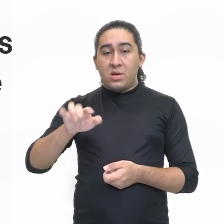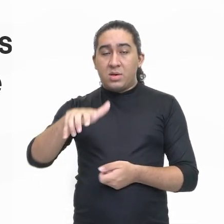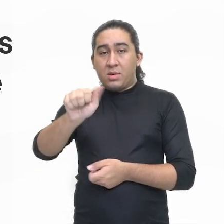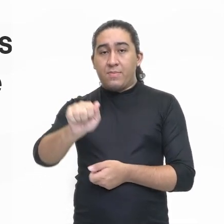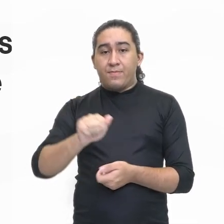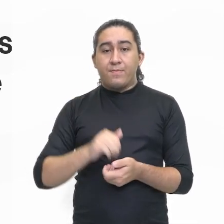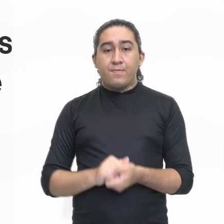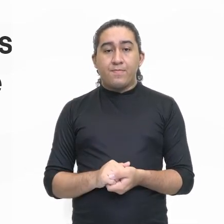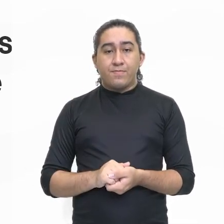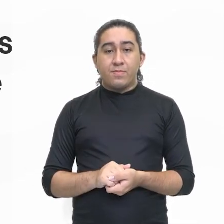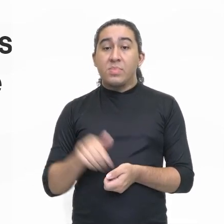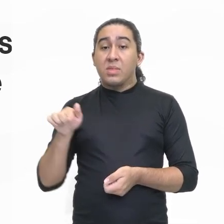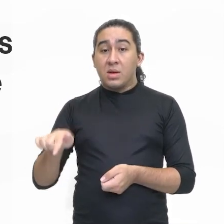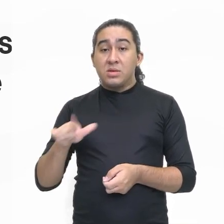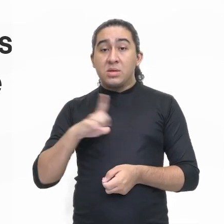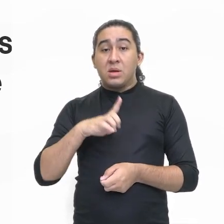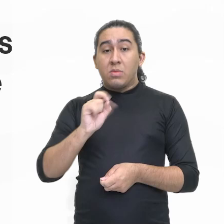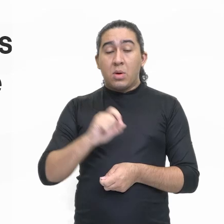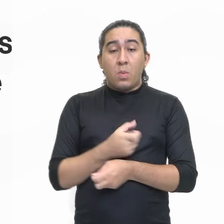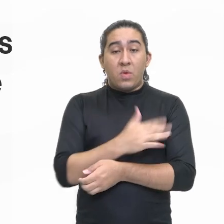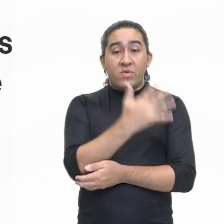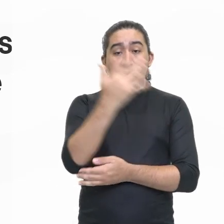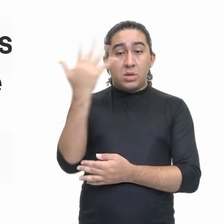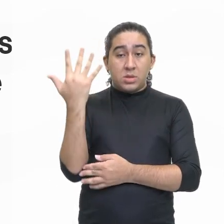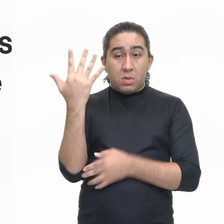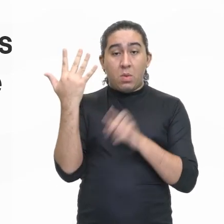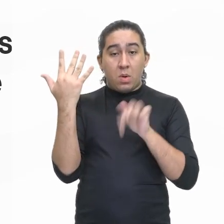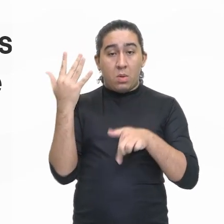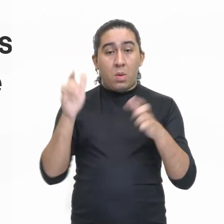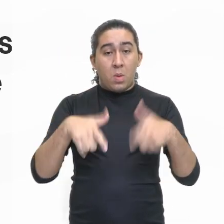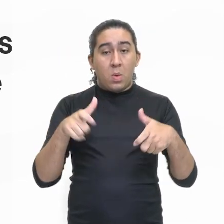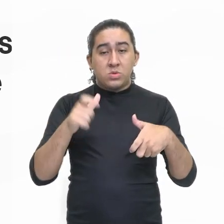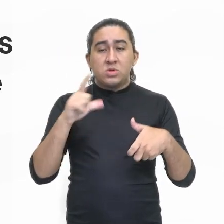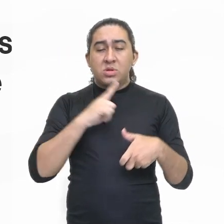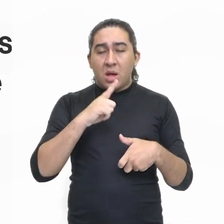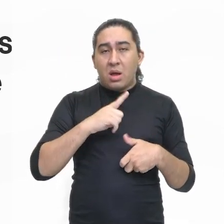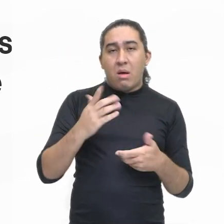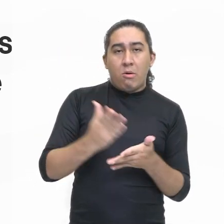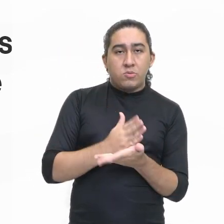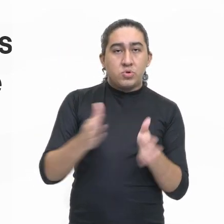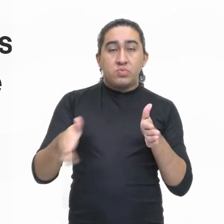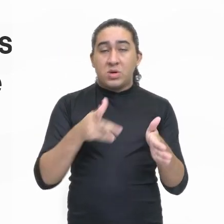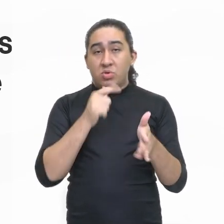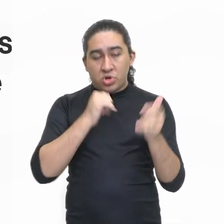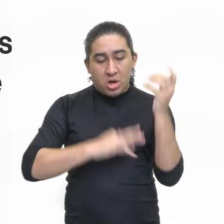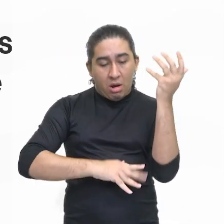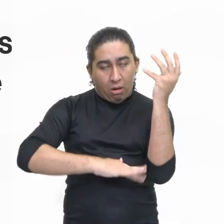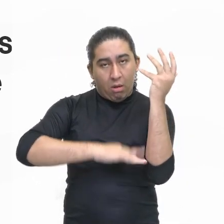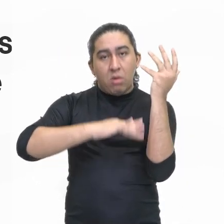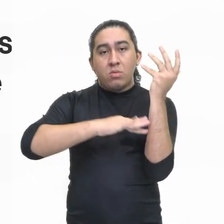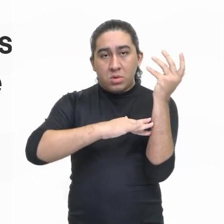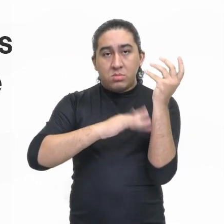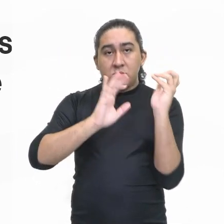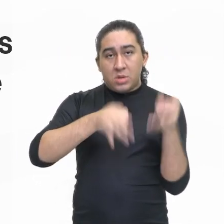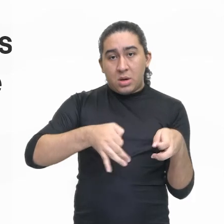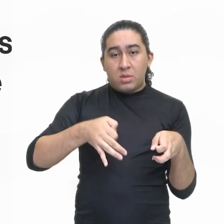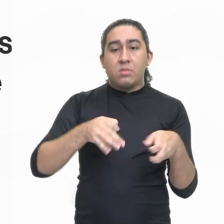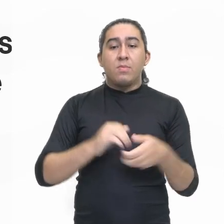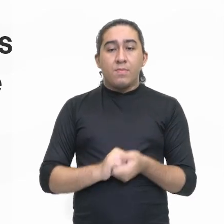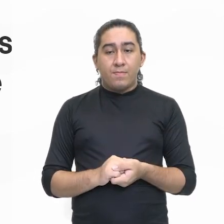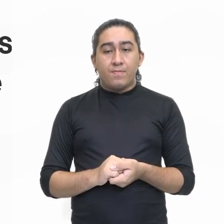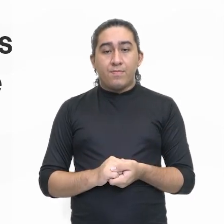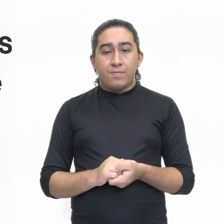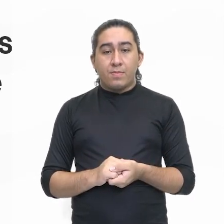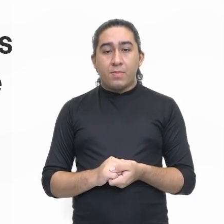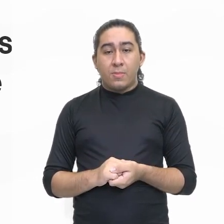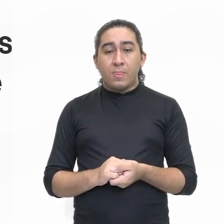Nesse caso aí, ela tem uma vegetação que é localizada em planícies inundáveis, sazonalmente, por águas de rios